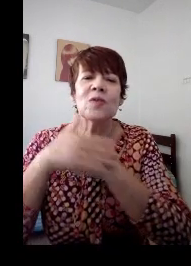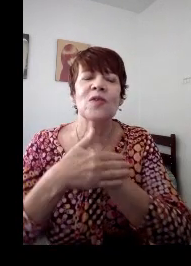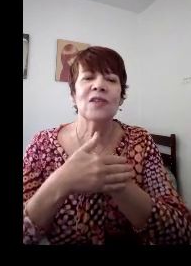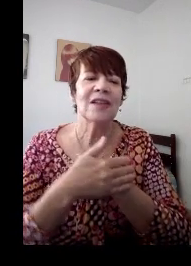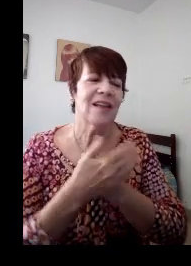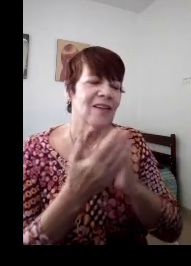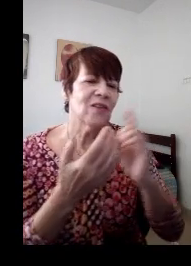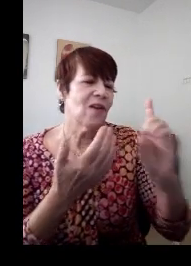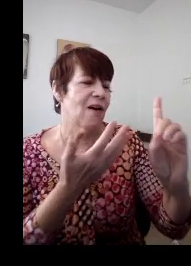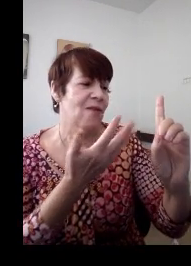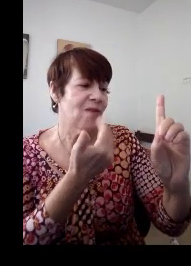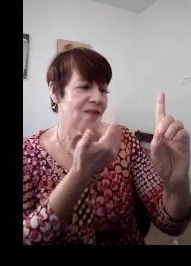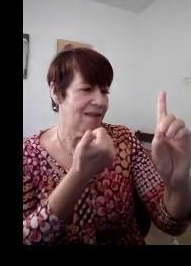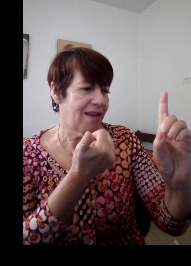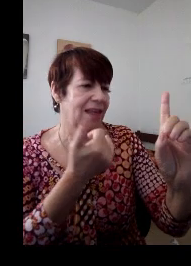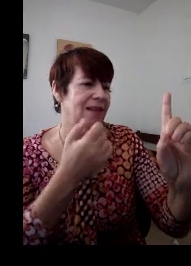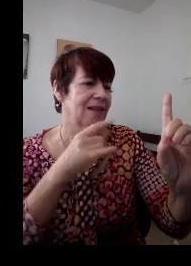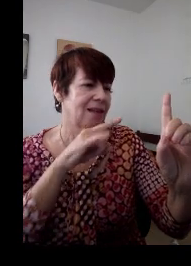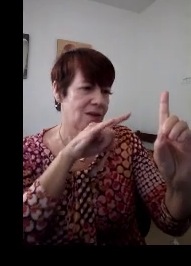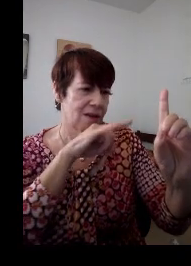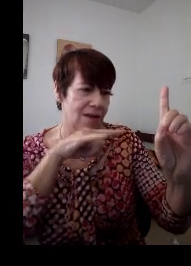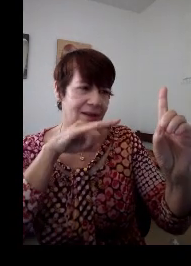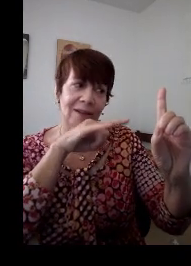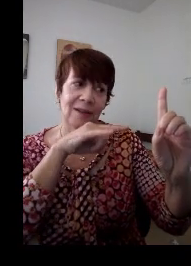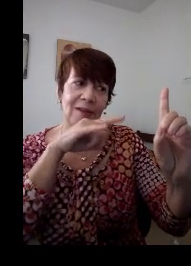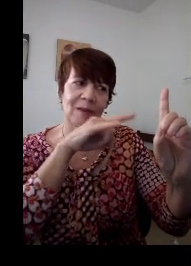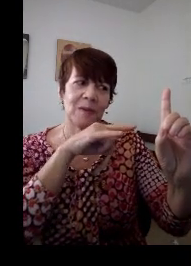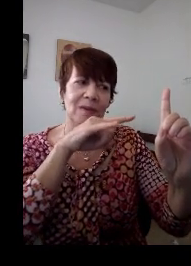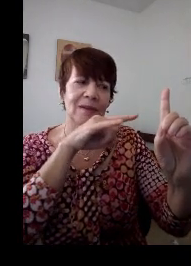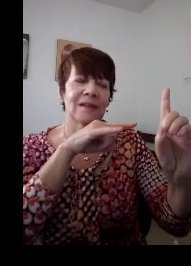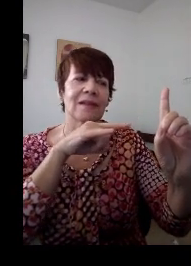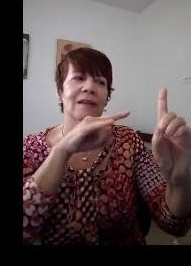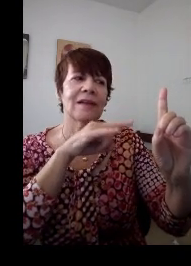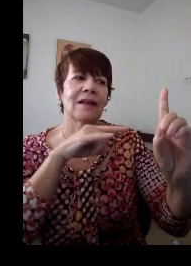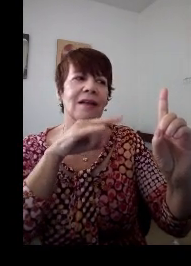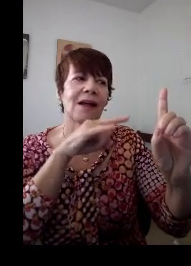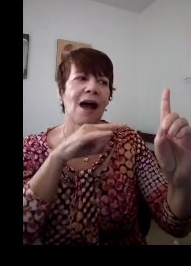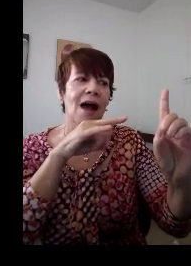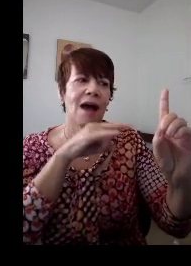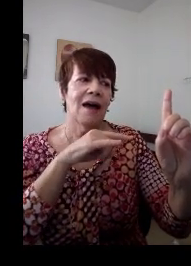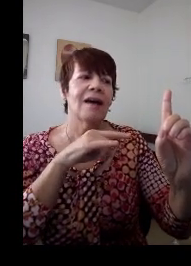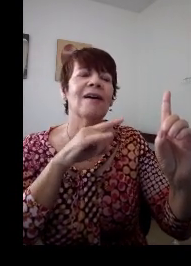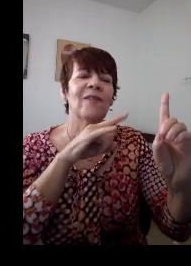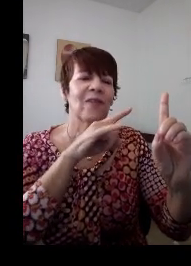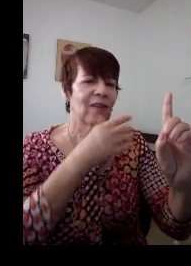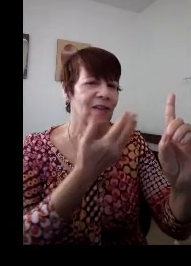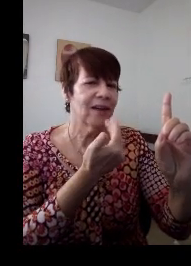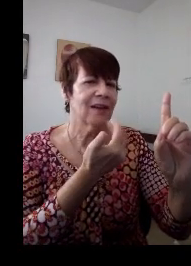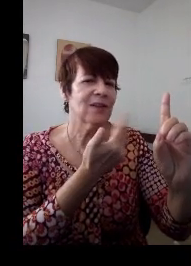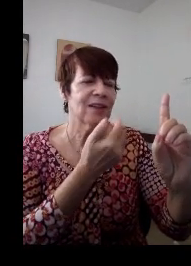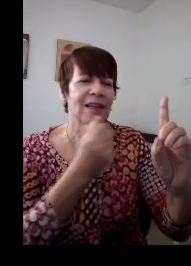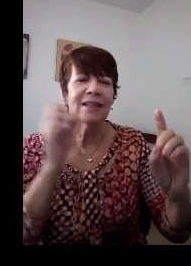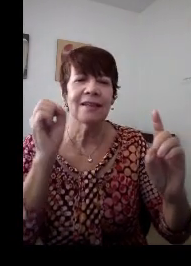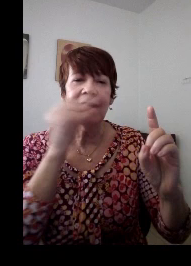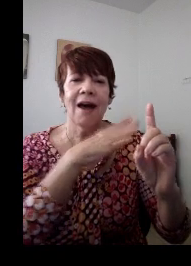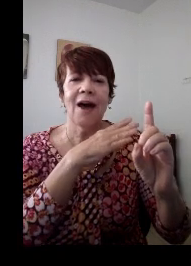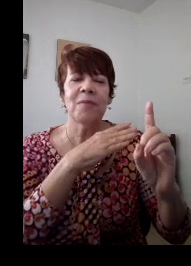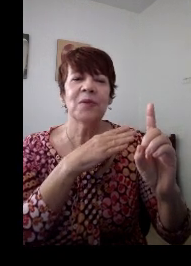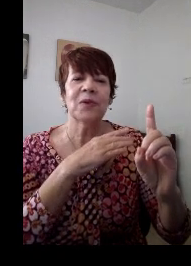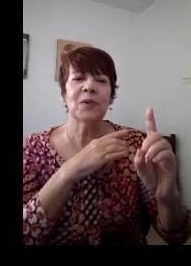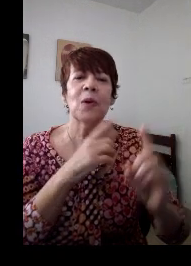sabendo. Ninguém vai ficar sabendo. Pode ficar tranquilo. Estamos sós, vai